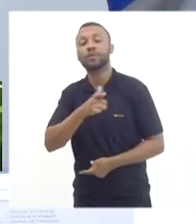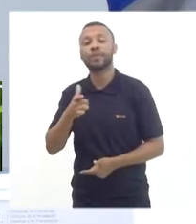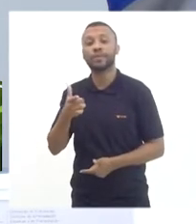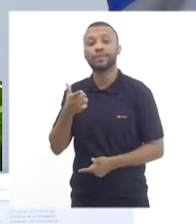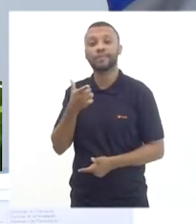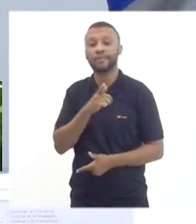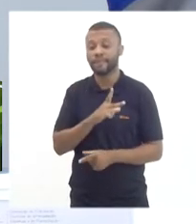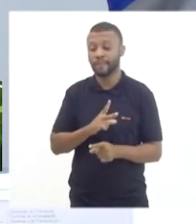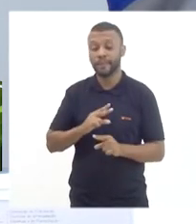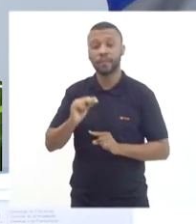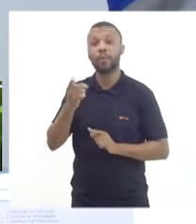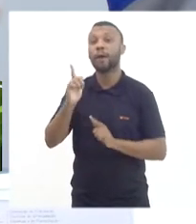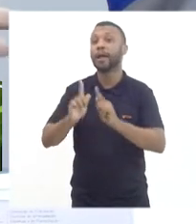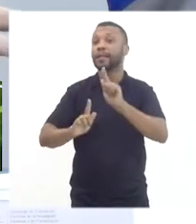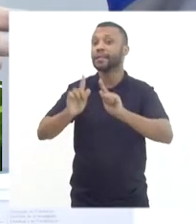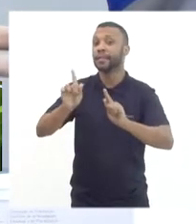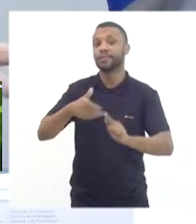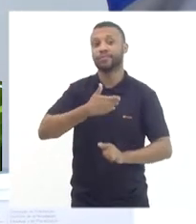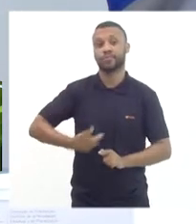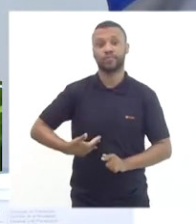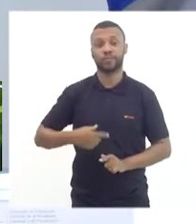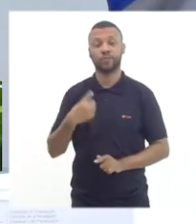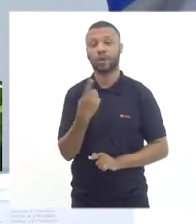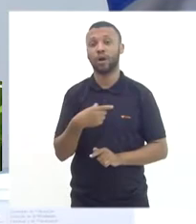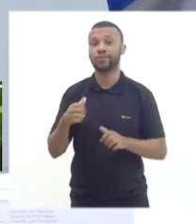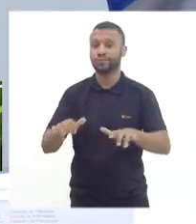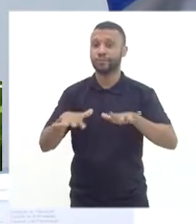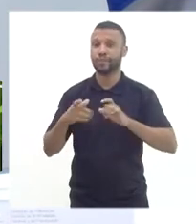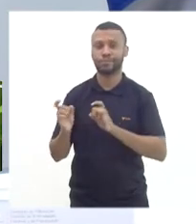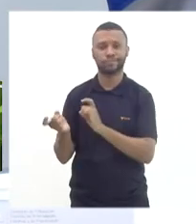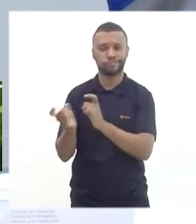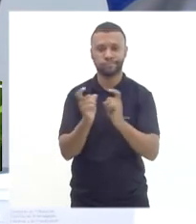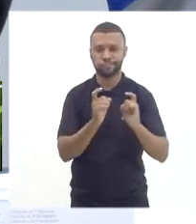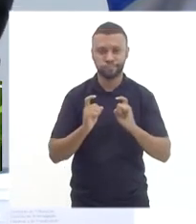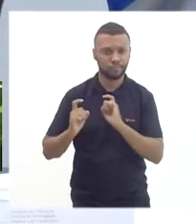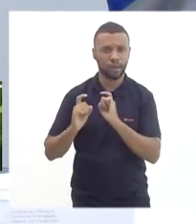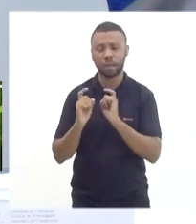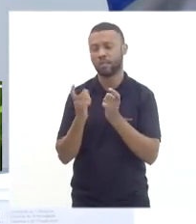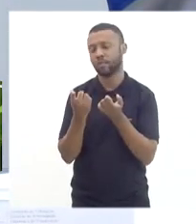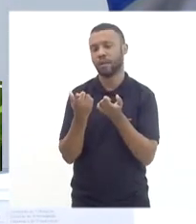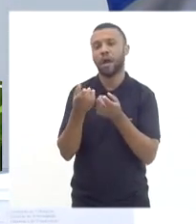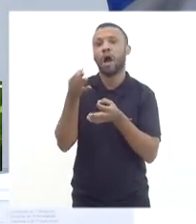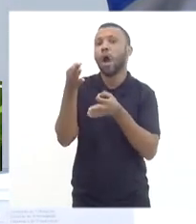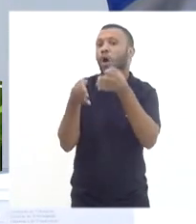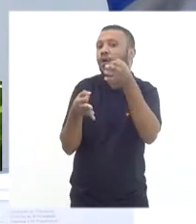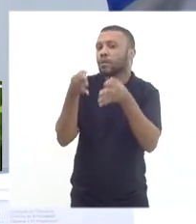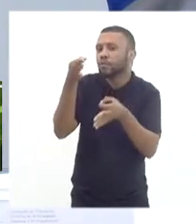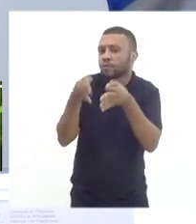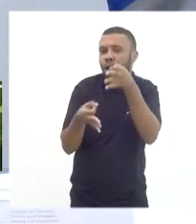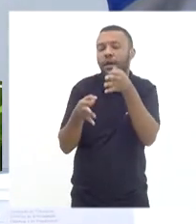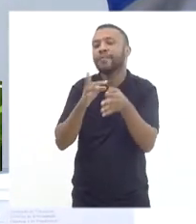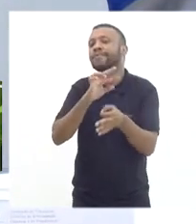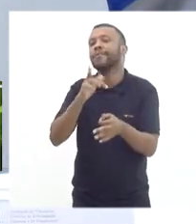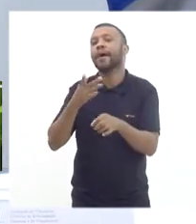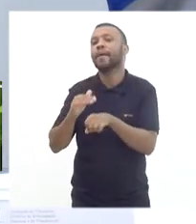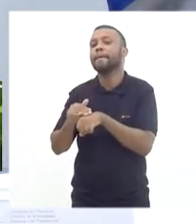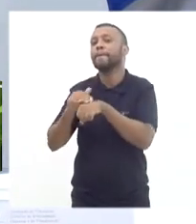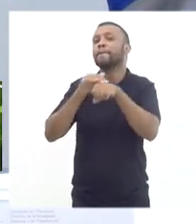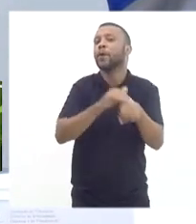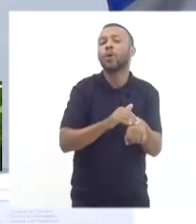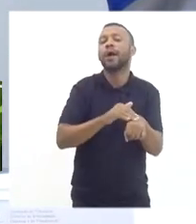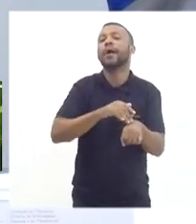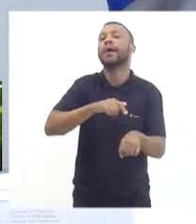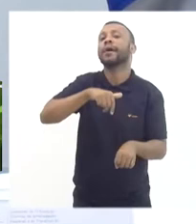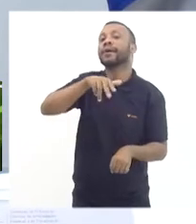licitação em concorrência. Nós, do Parlamento, ou próprio Tribunal, vamos em cima de quem?